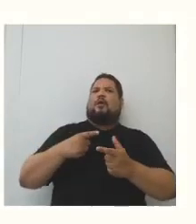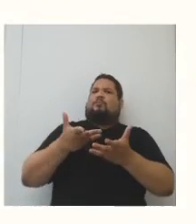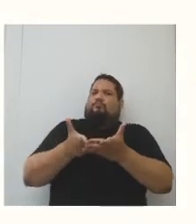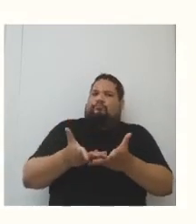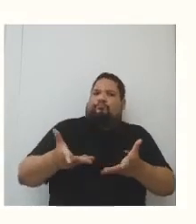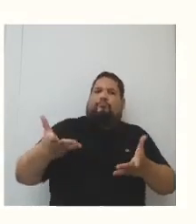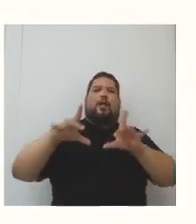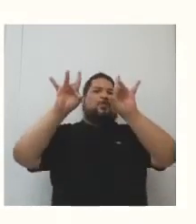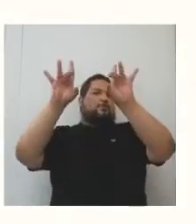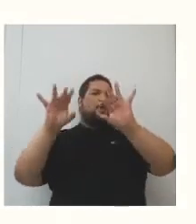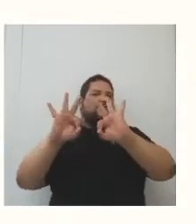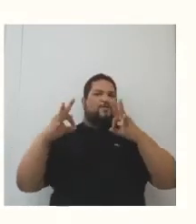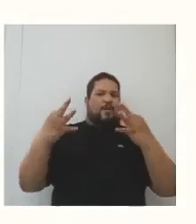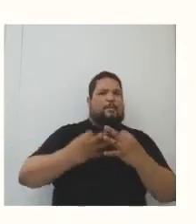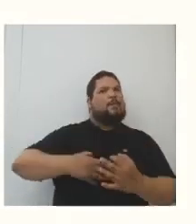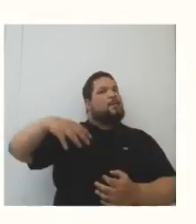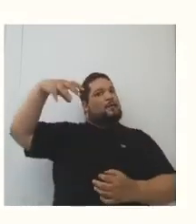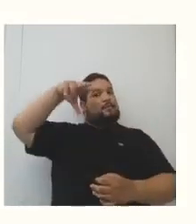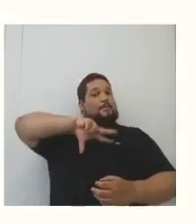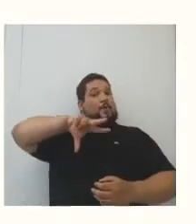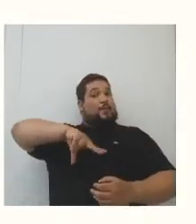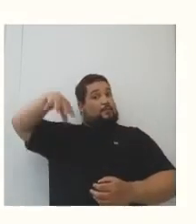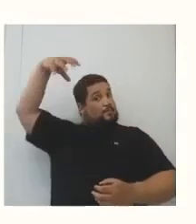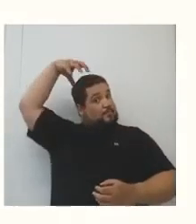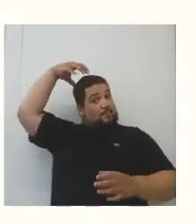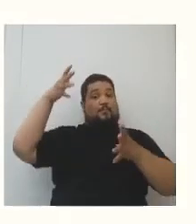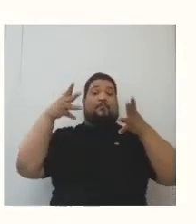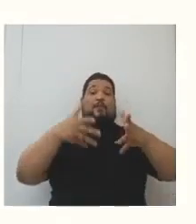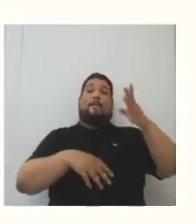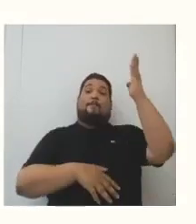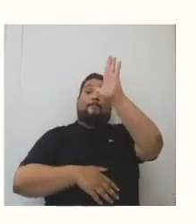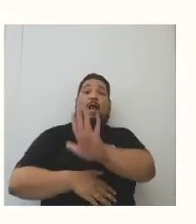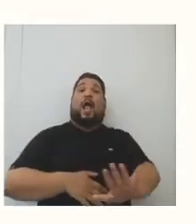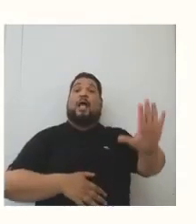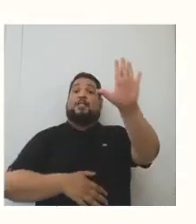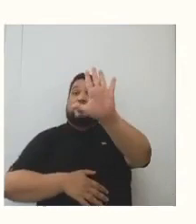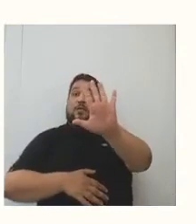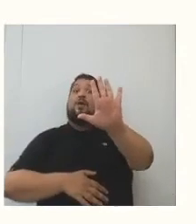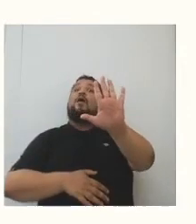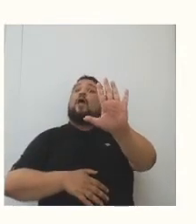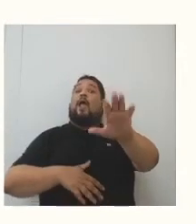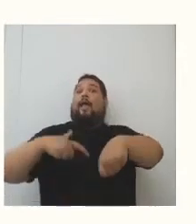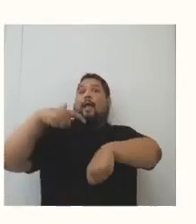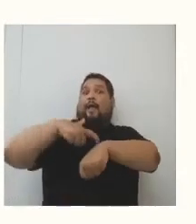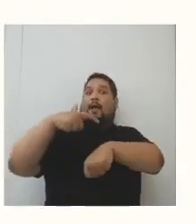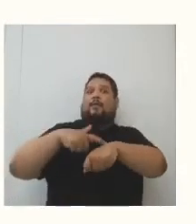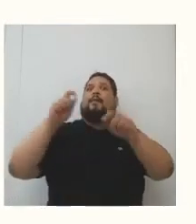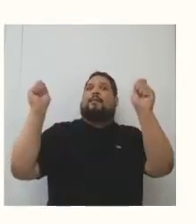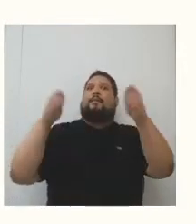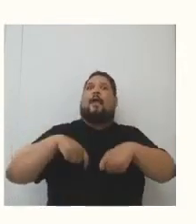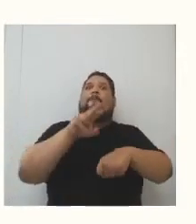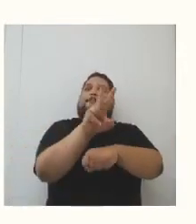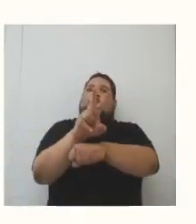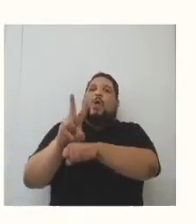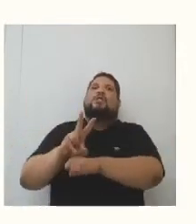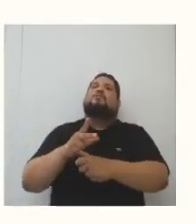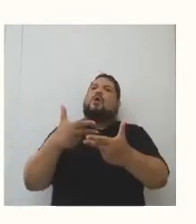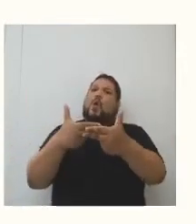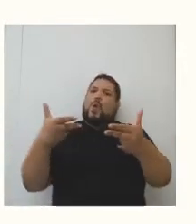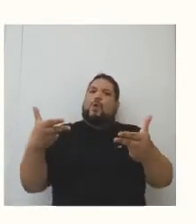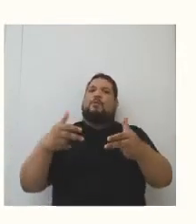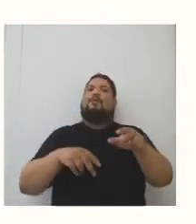corte portuguesa, né, para o Brasil e assim sendo, neste momento, garante proteção,